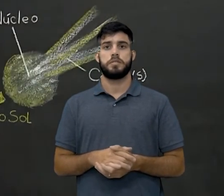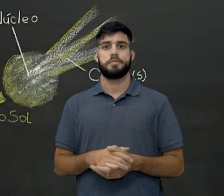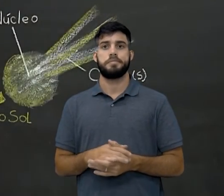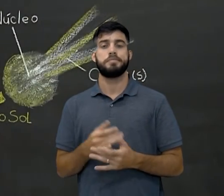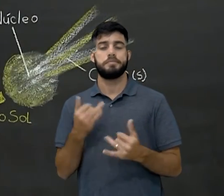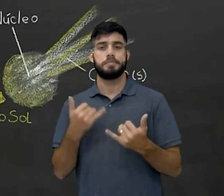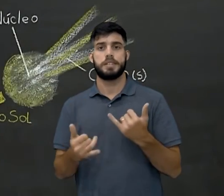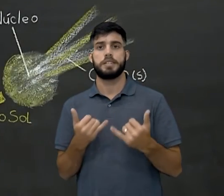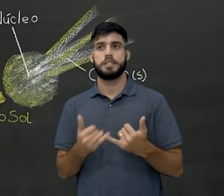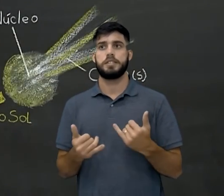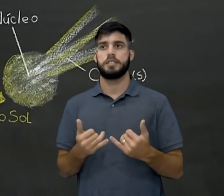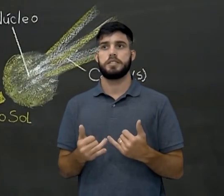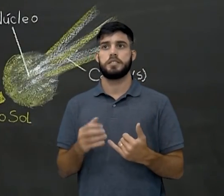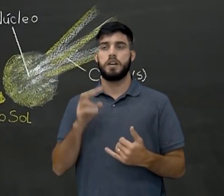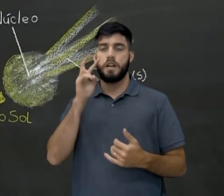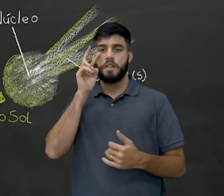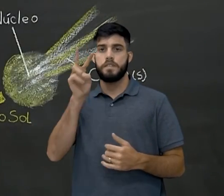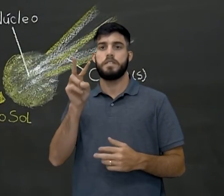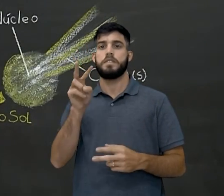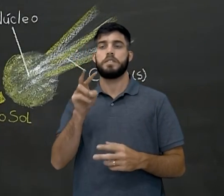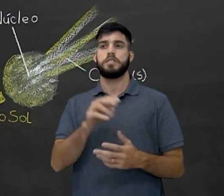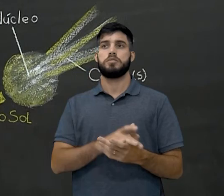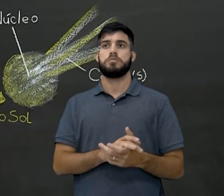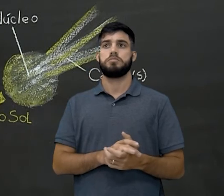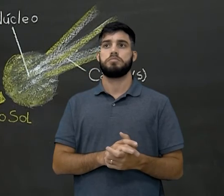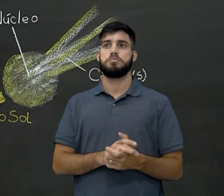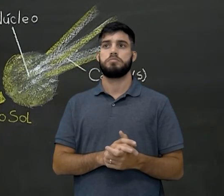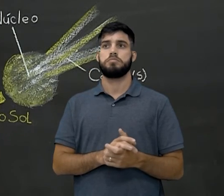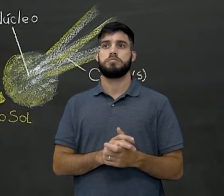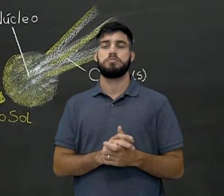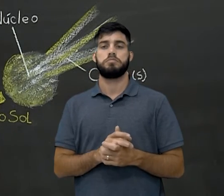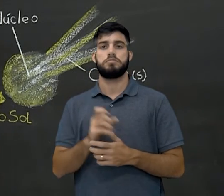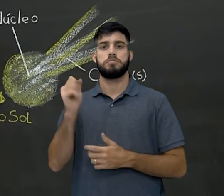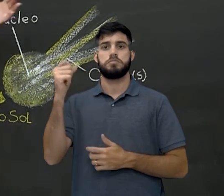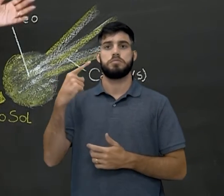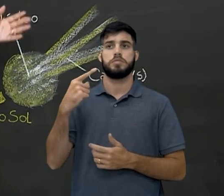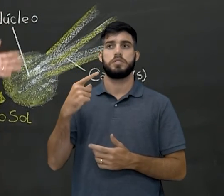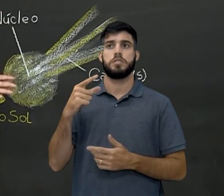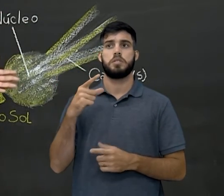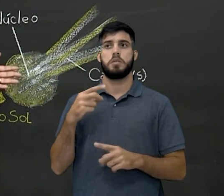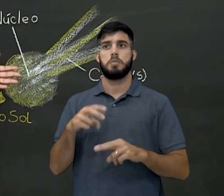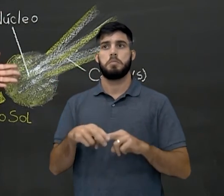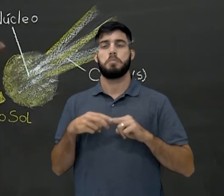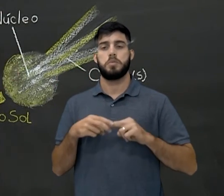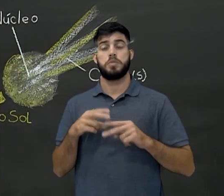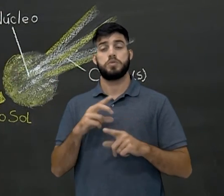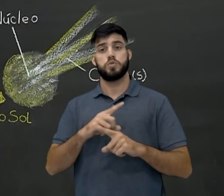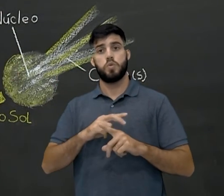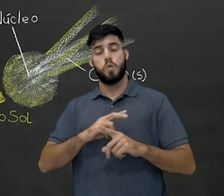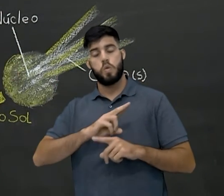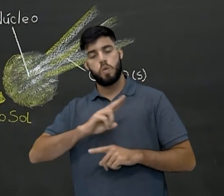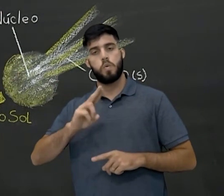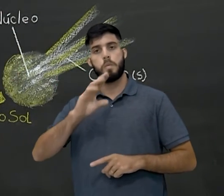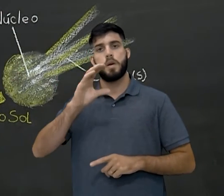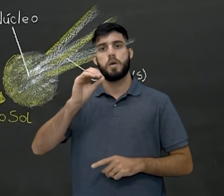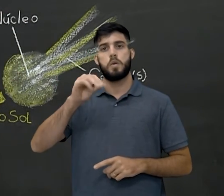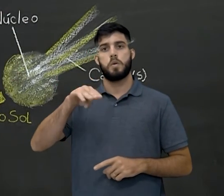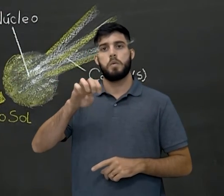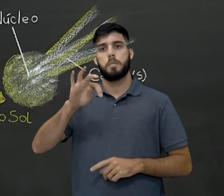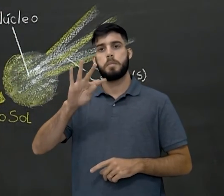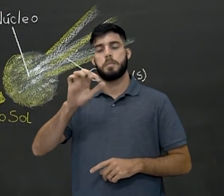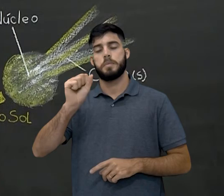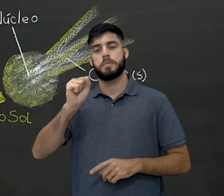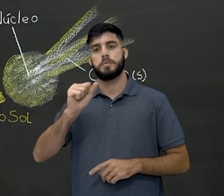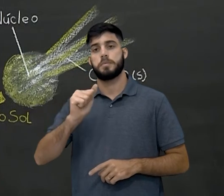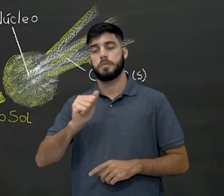que dá essa visão iluminada. Daí o nome de cometa. Então, os cometas eles podem ser